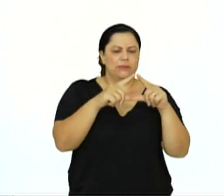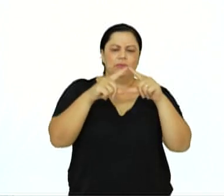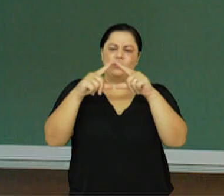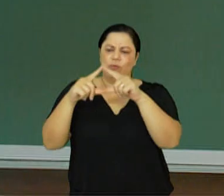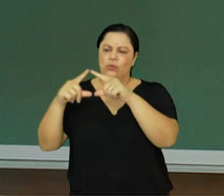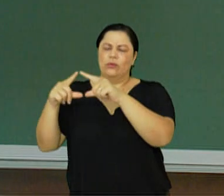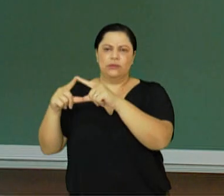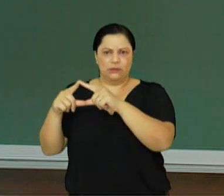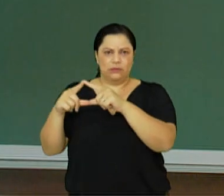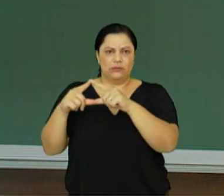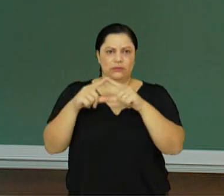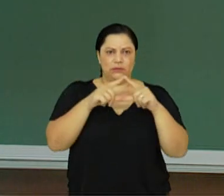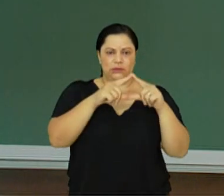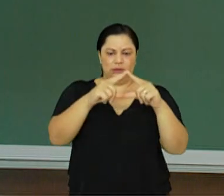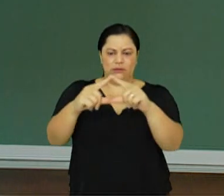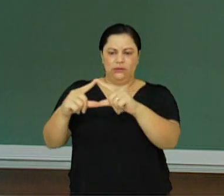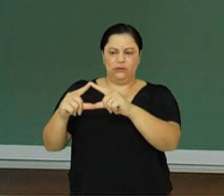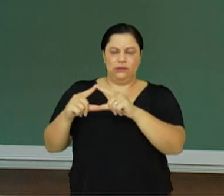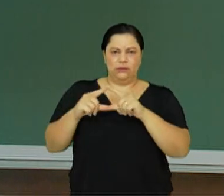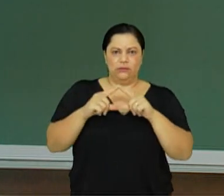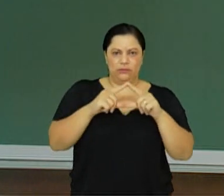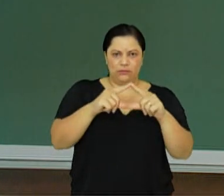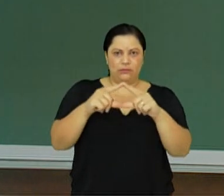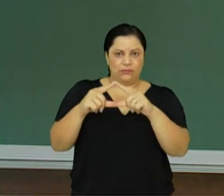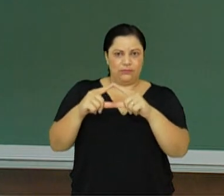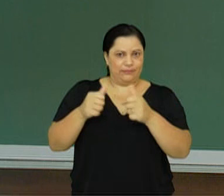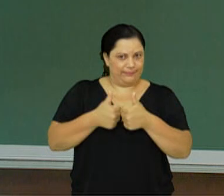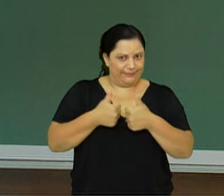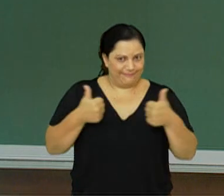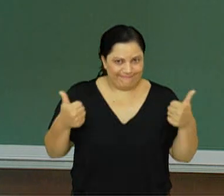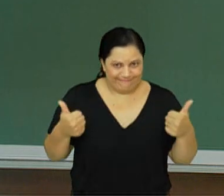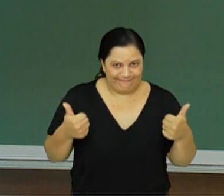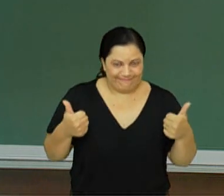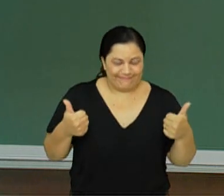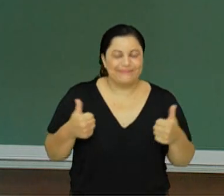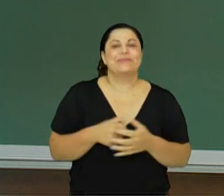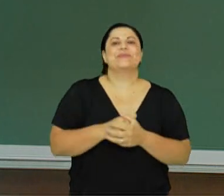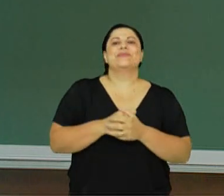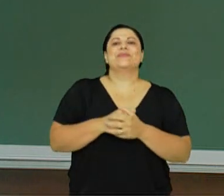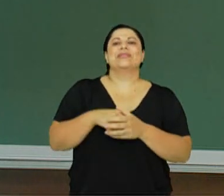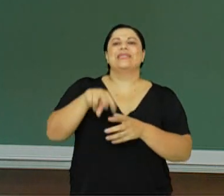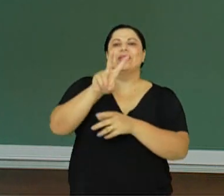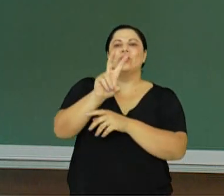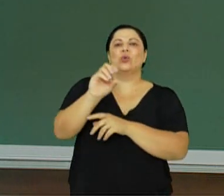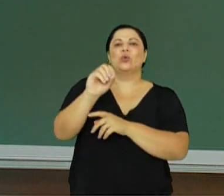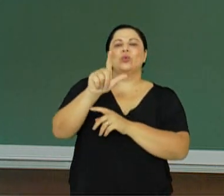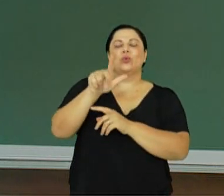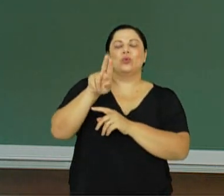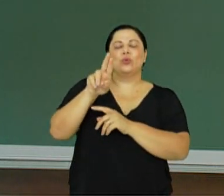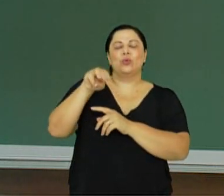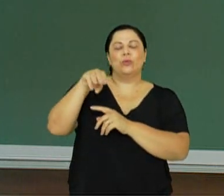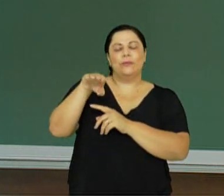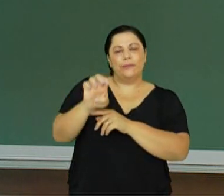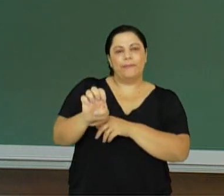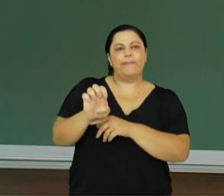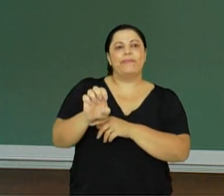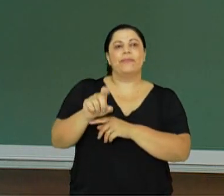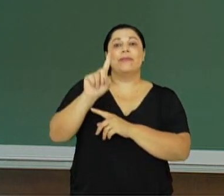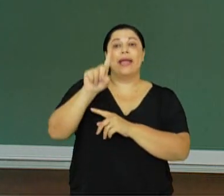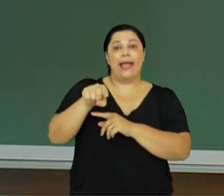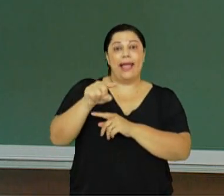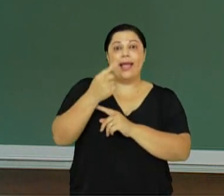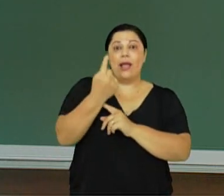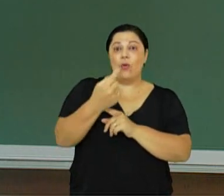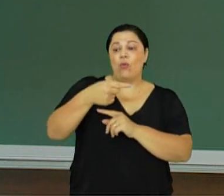aqui, que é 1/3 do volume do prisma. Tranquilo? Então, o volume da pirâmide, que vocês já viram na aula passada, é